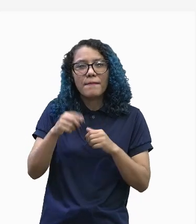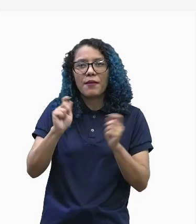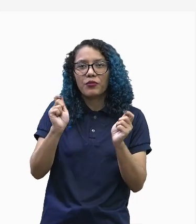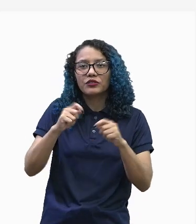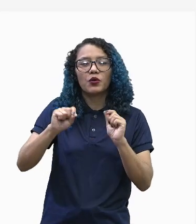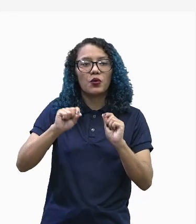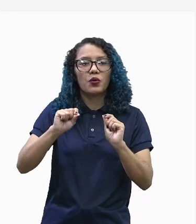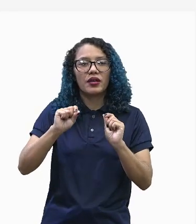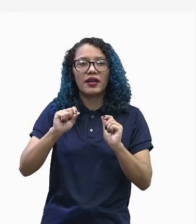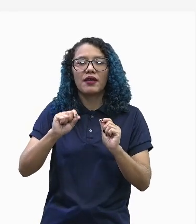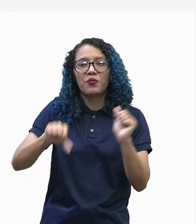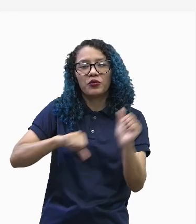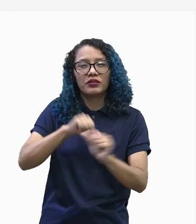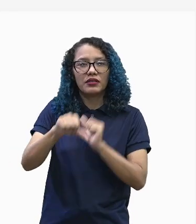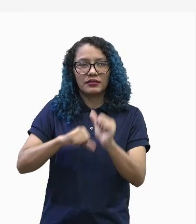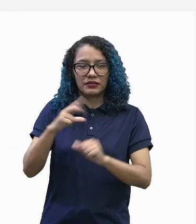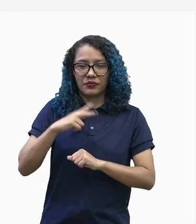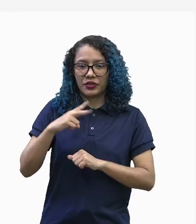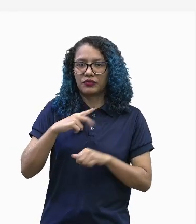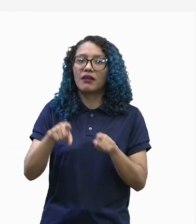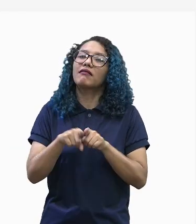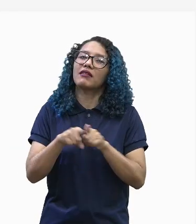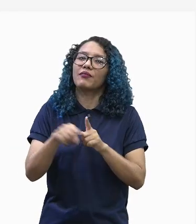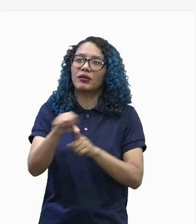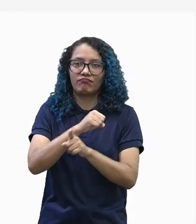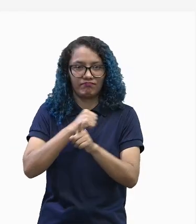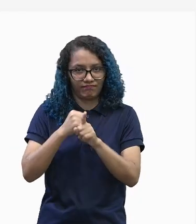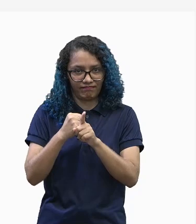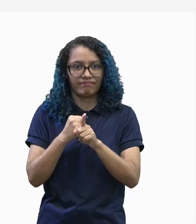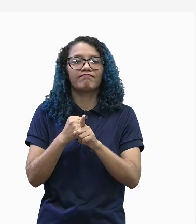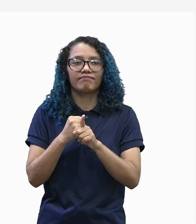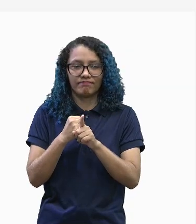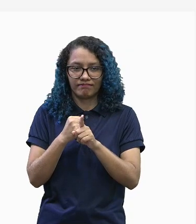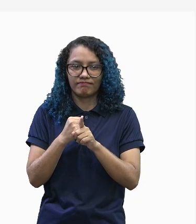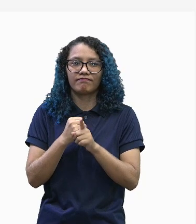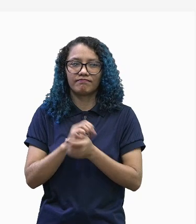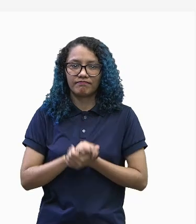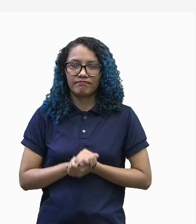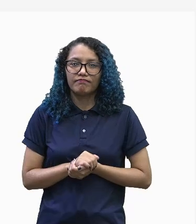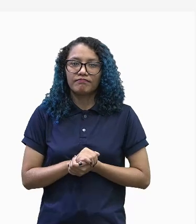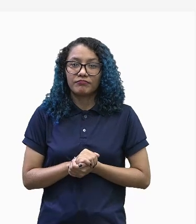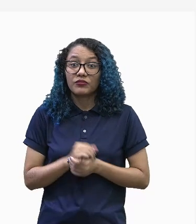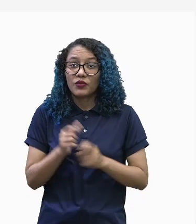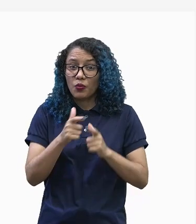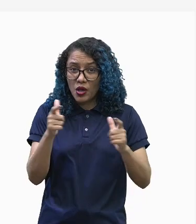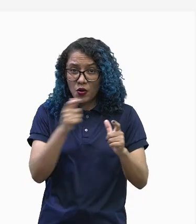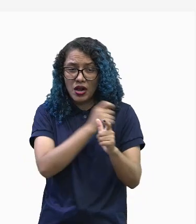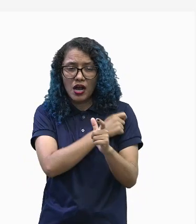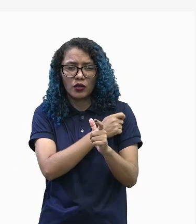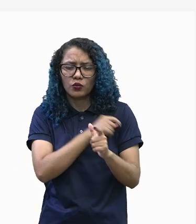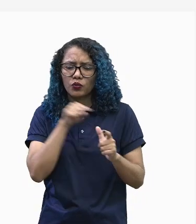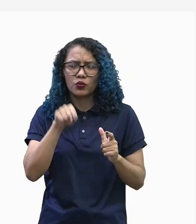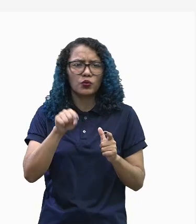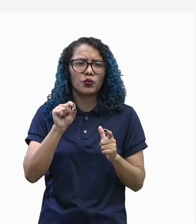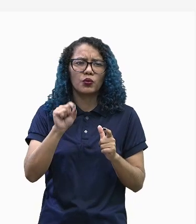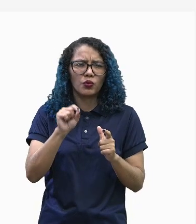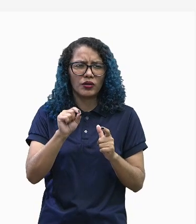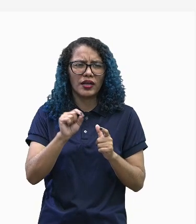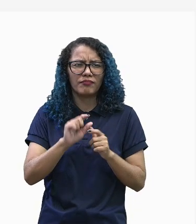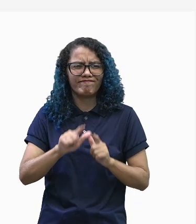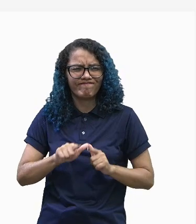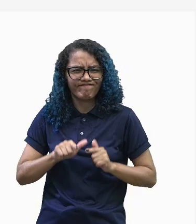transformação pessoal e social. Muitos desses alunos